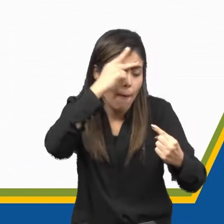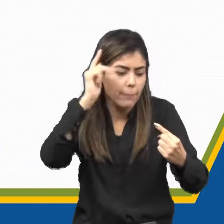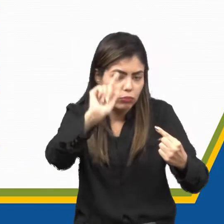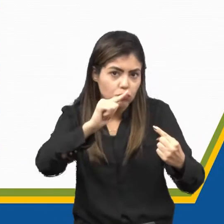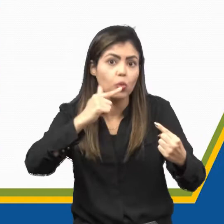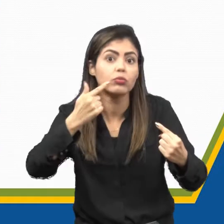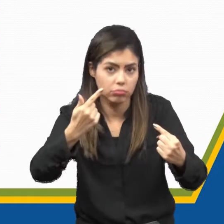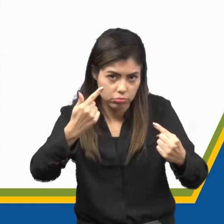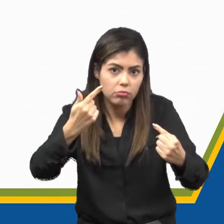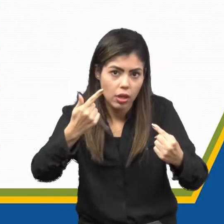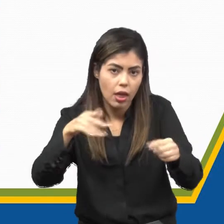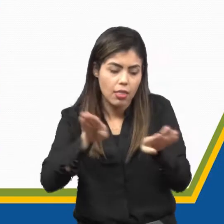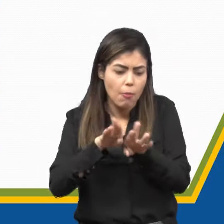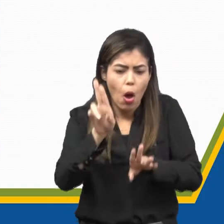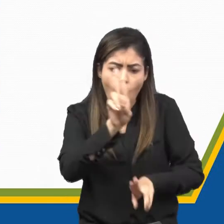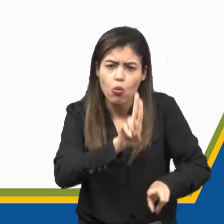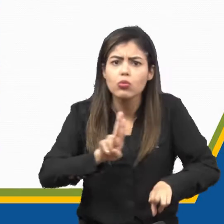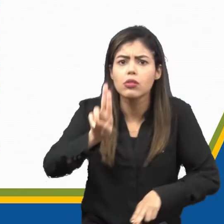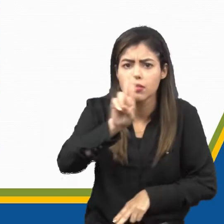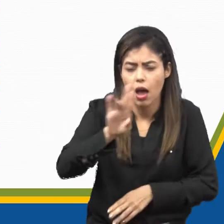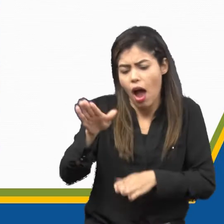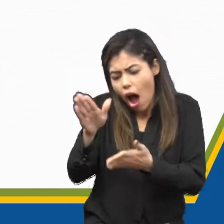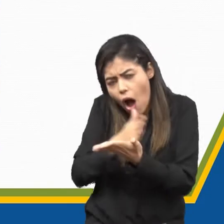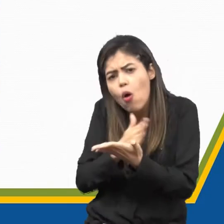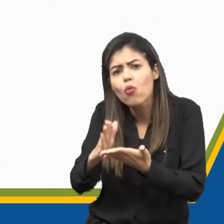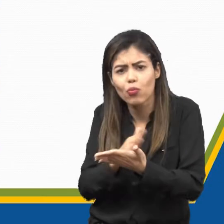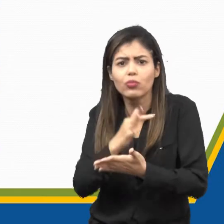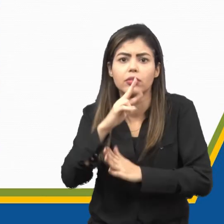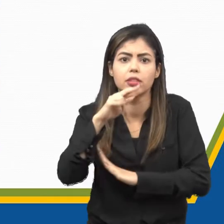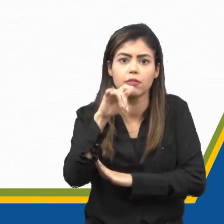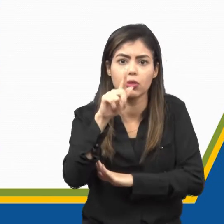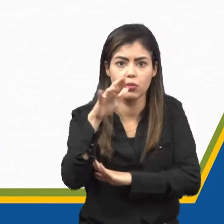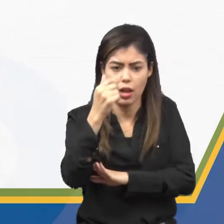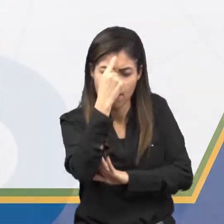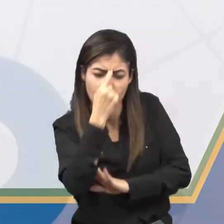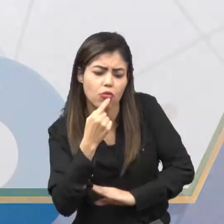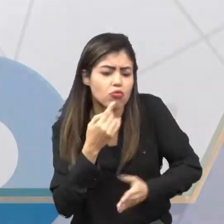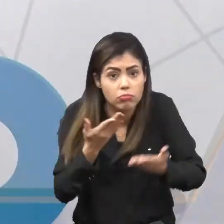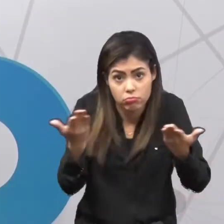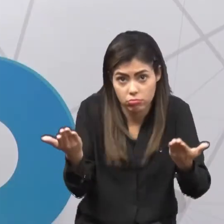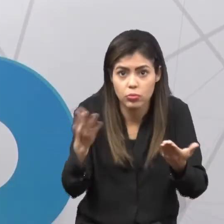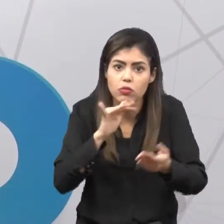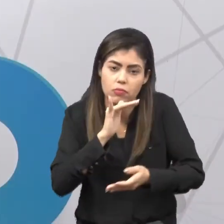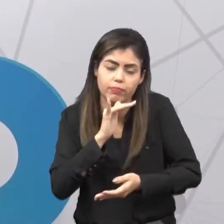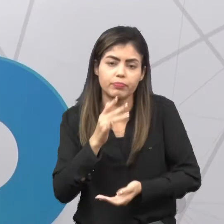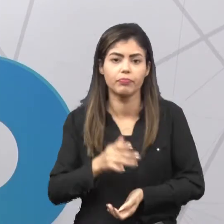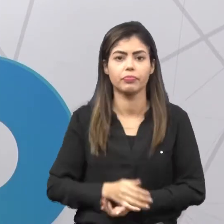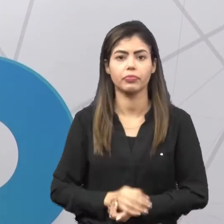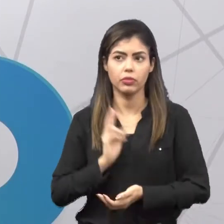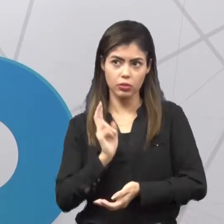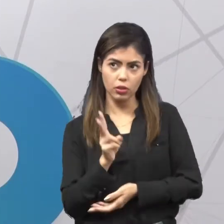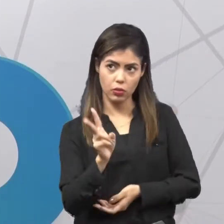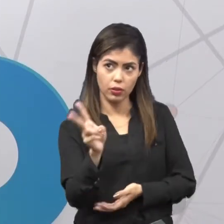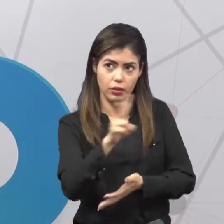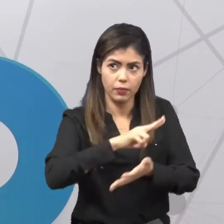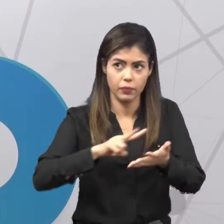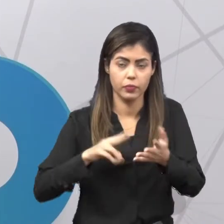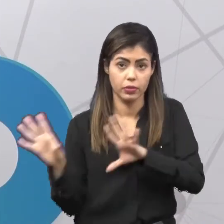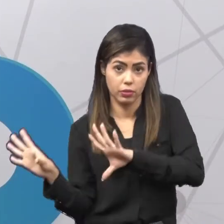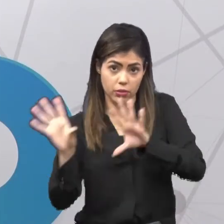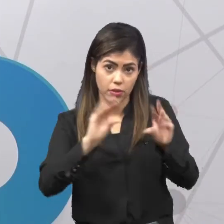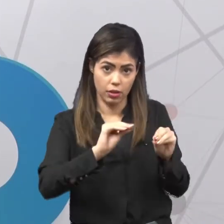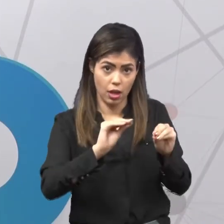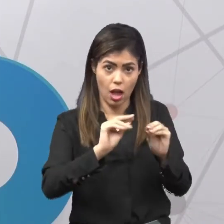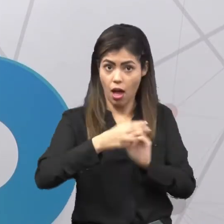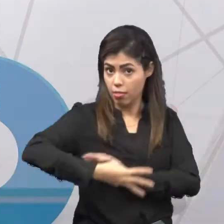a utilização de figurinos interativos, por exemplo. Continuando a leitura, quero convidar você